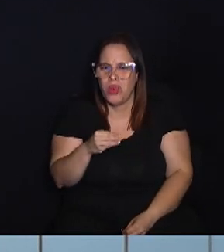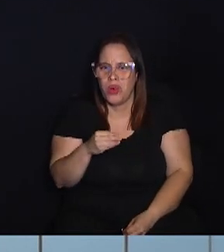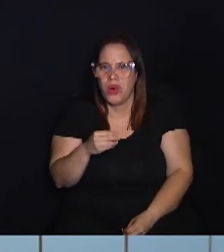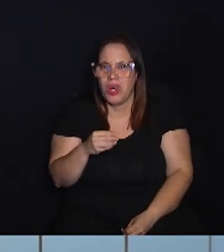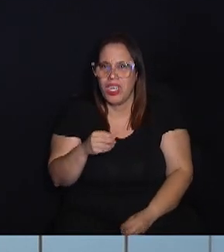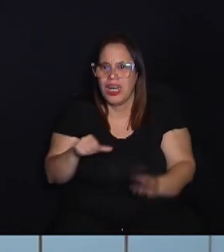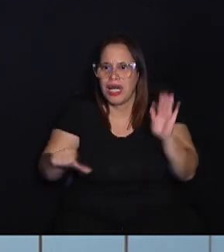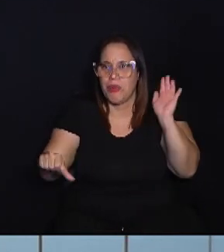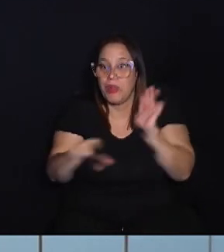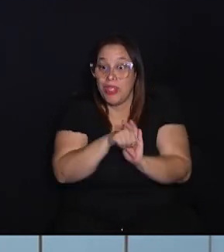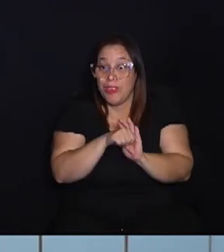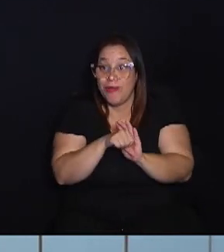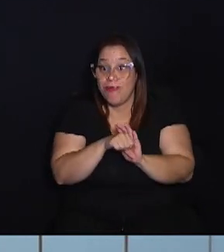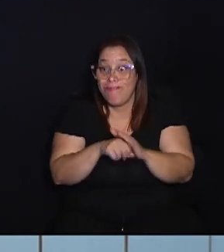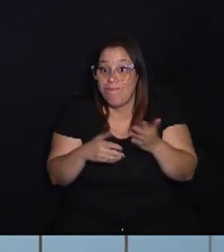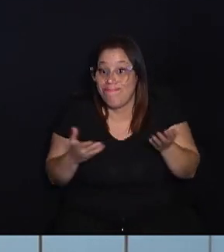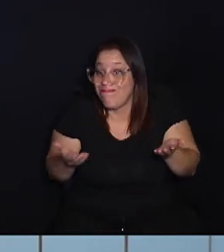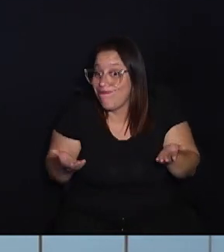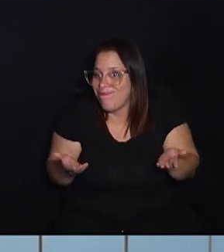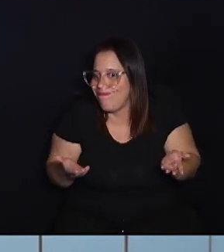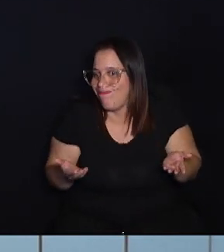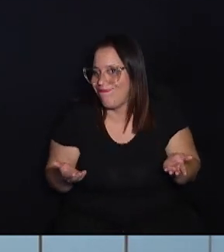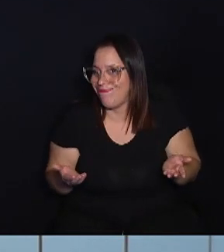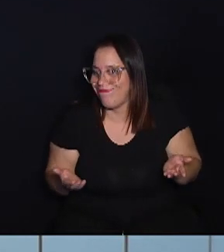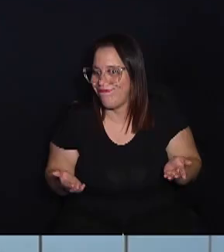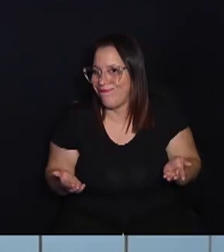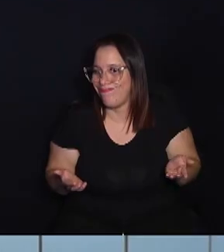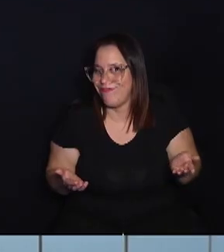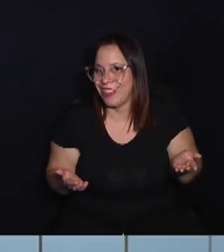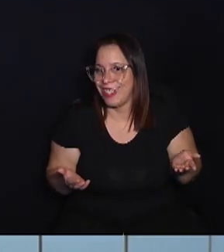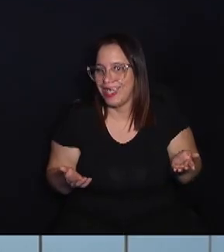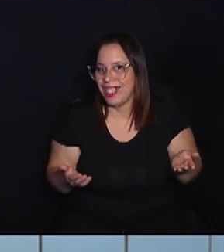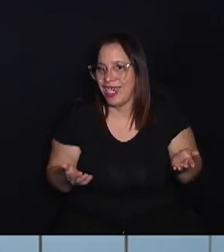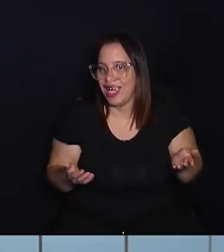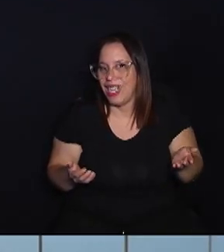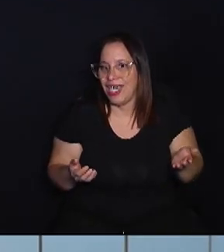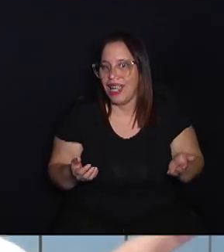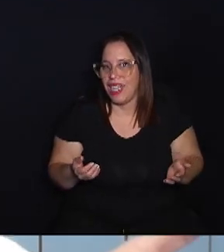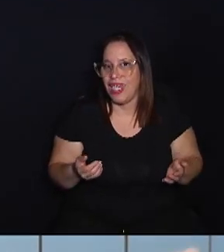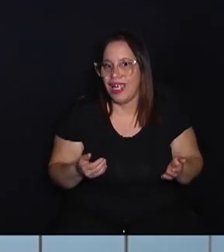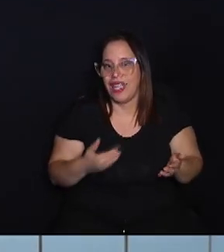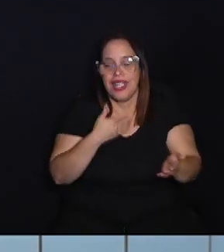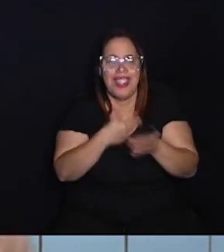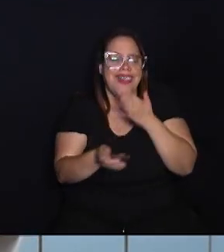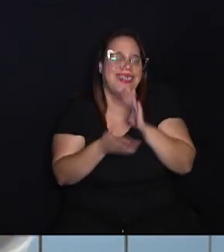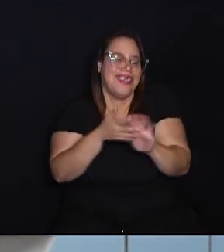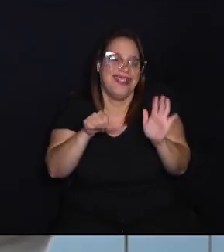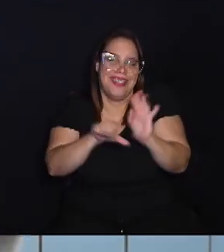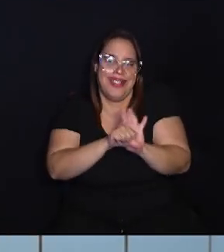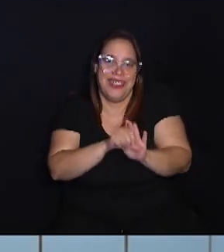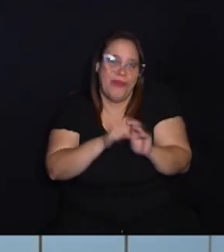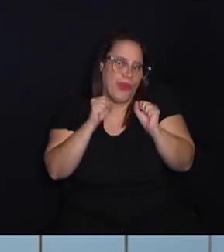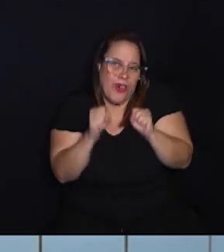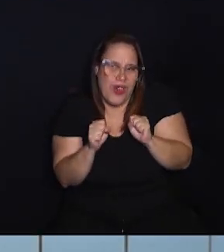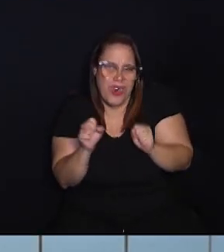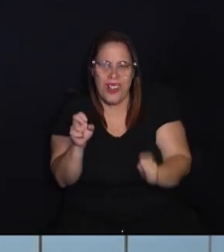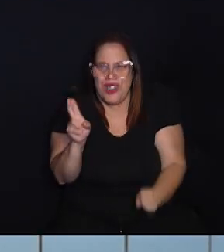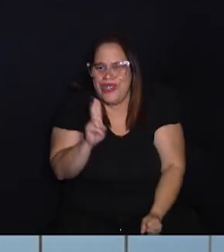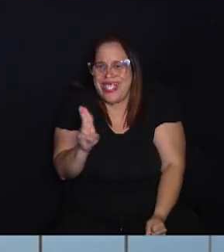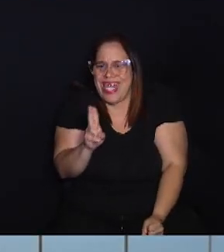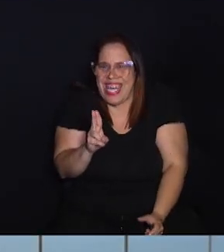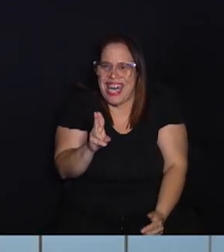ilegal? Né? Eu estou, de certa forma, sinalizando, eu falo, ó, nem tudo é ilegal, né? Ou se